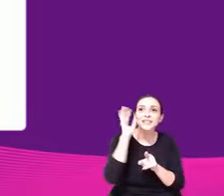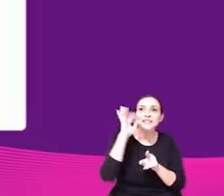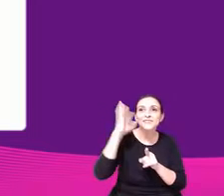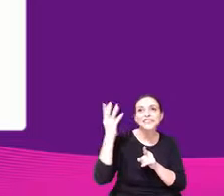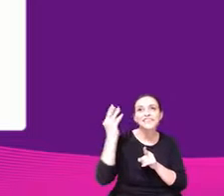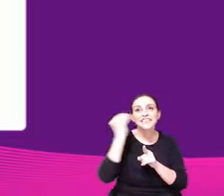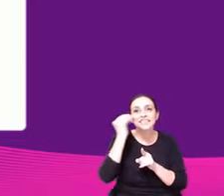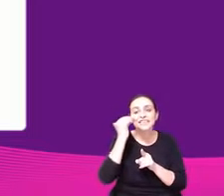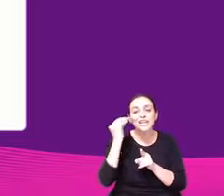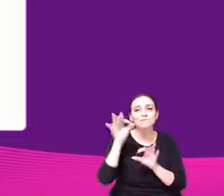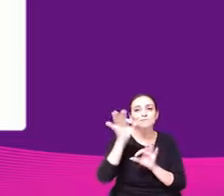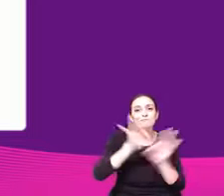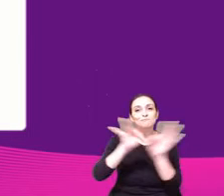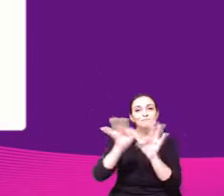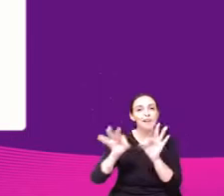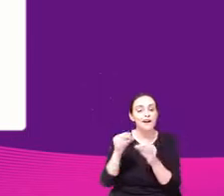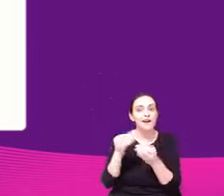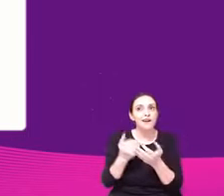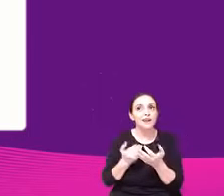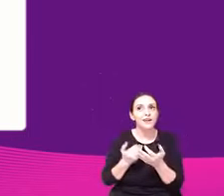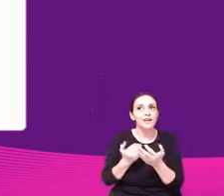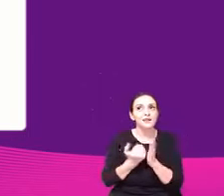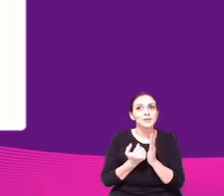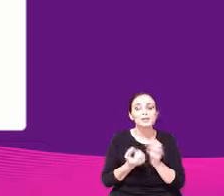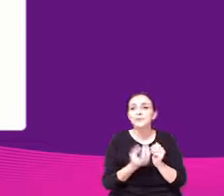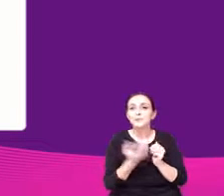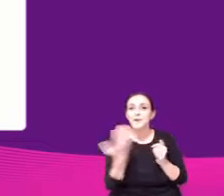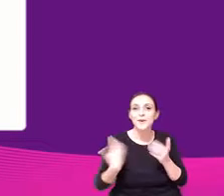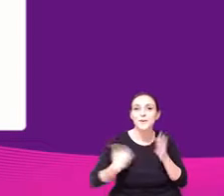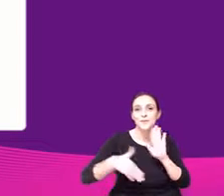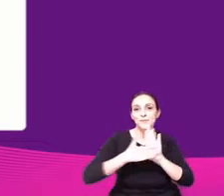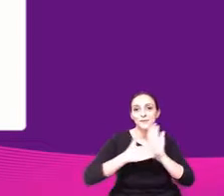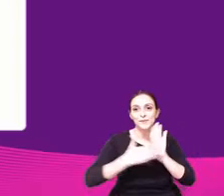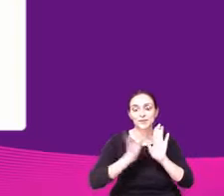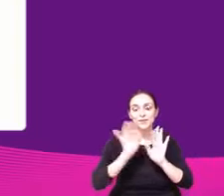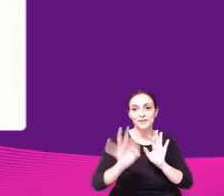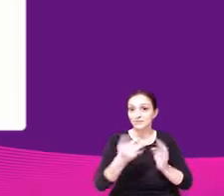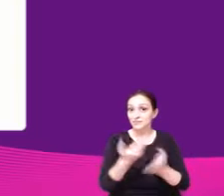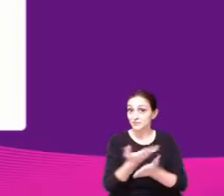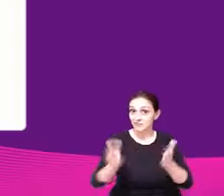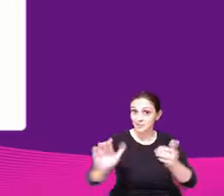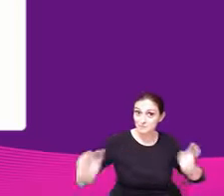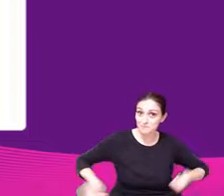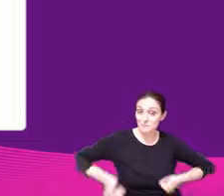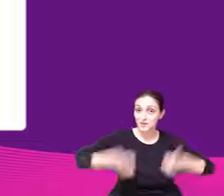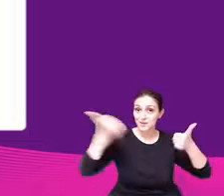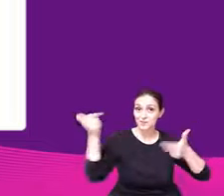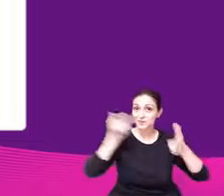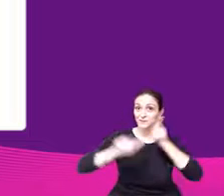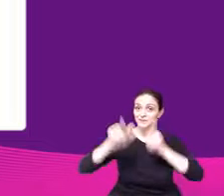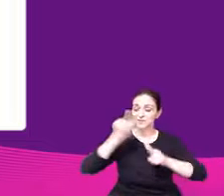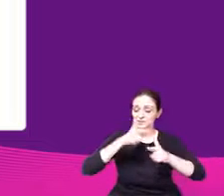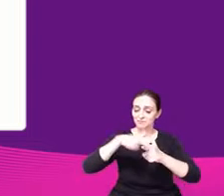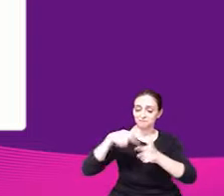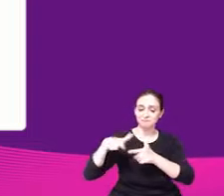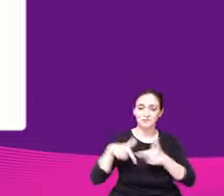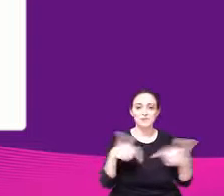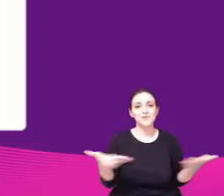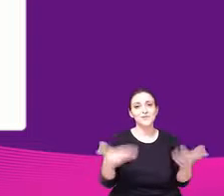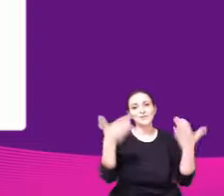pouco né, quais seriam as propostas para você melhor lidar com esse problema que nós falamos hoje